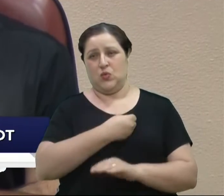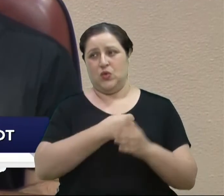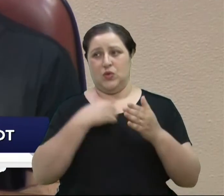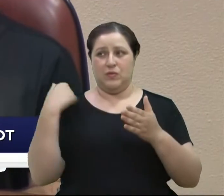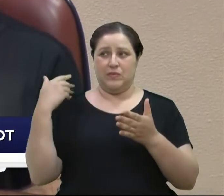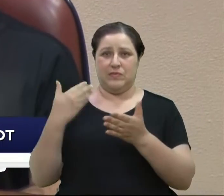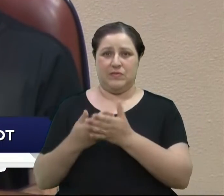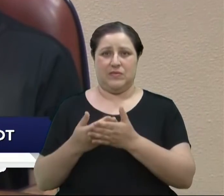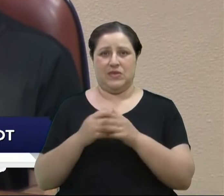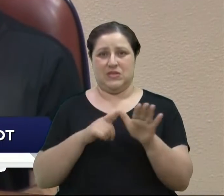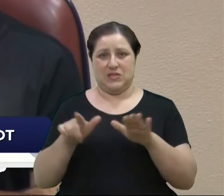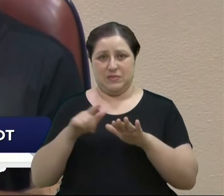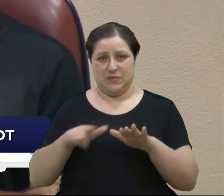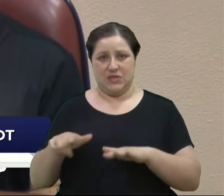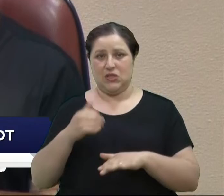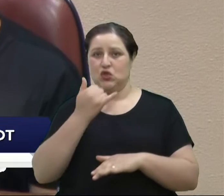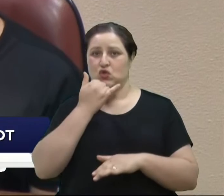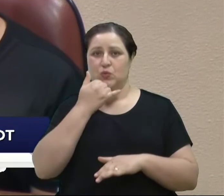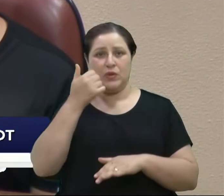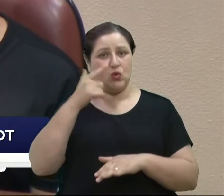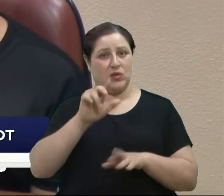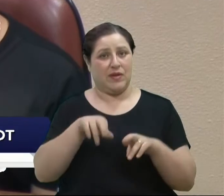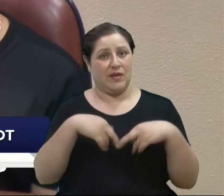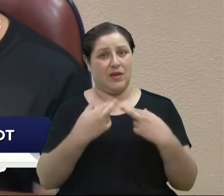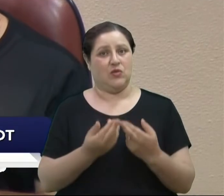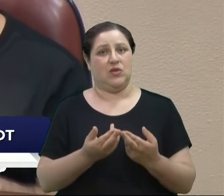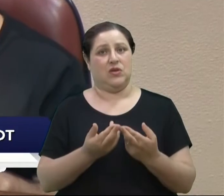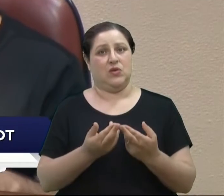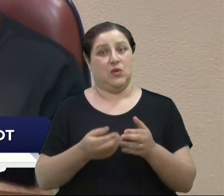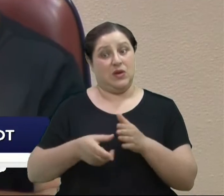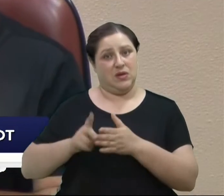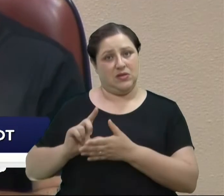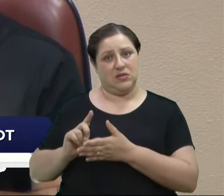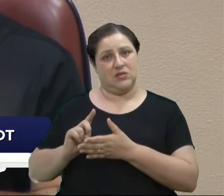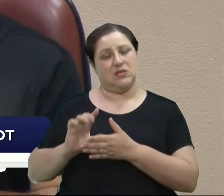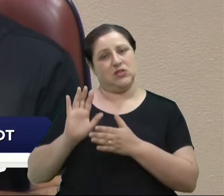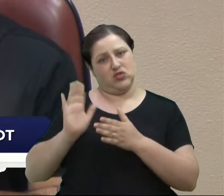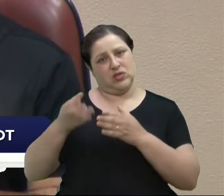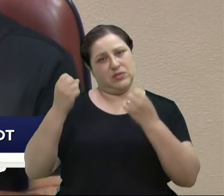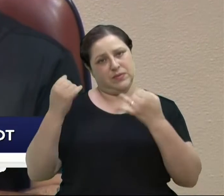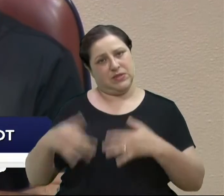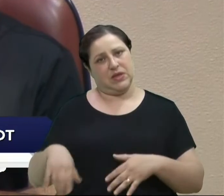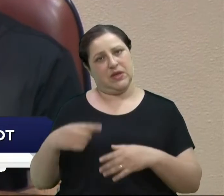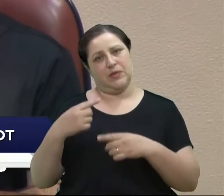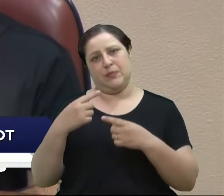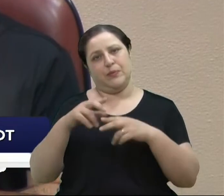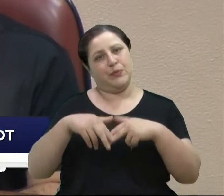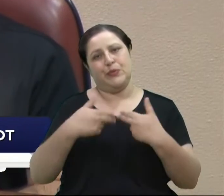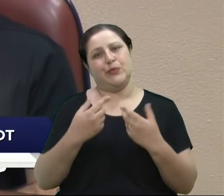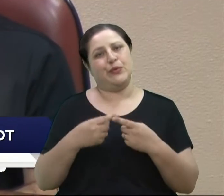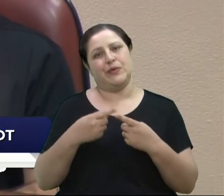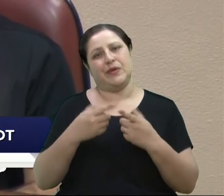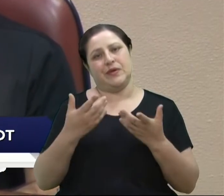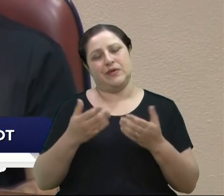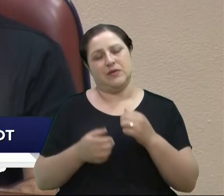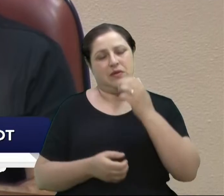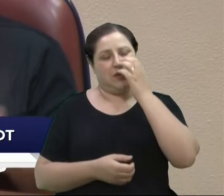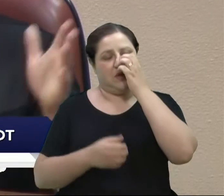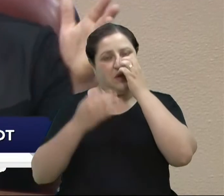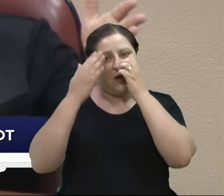pedir desculpa de a gente não ter conseguido fazer essa reunião anteriormente, mas já expliquei os motivos, né,